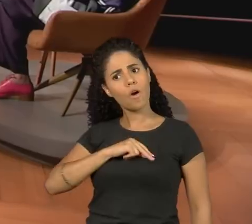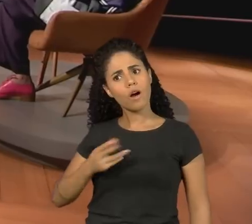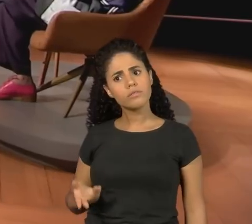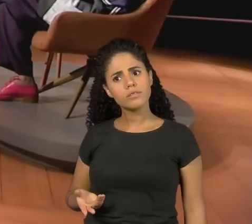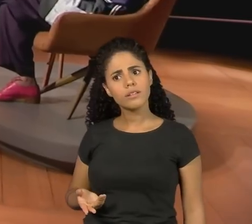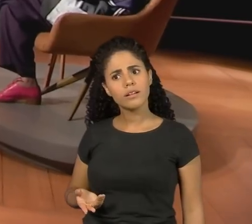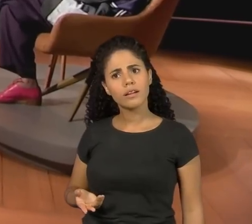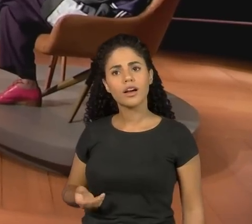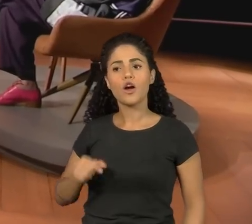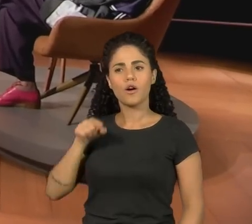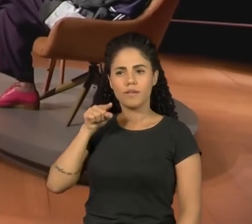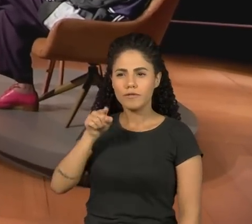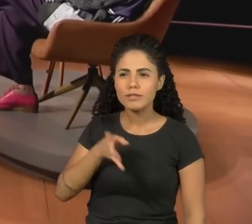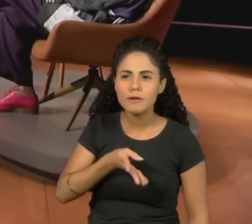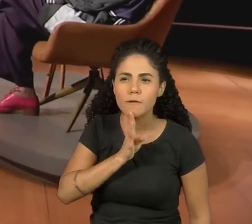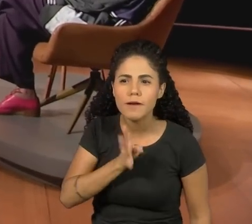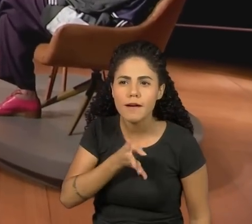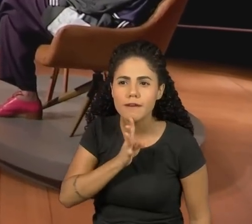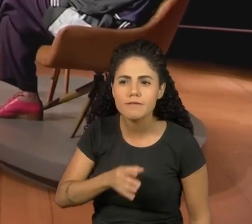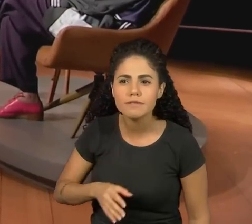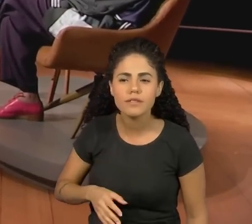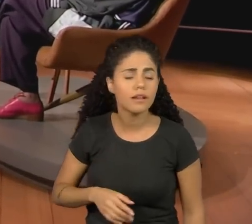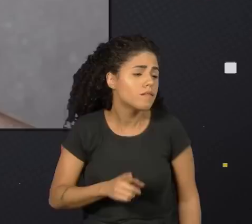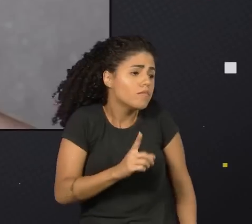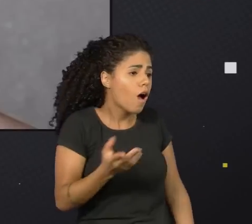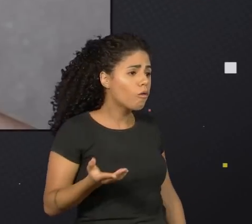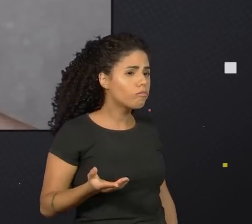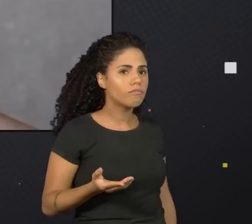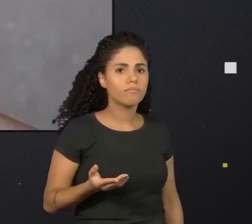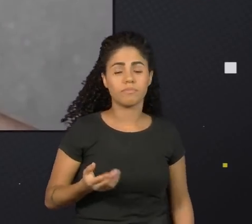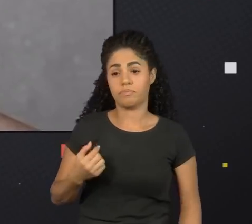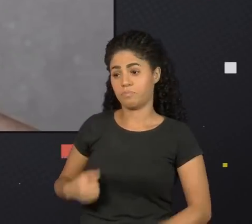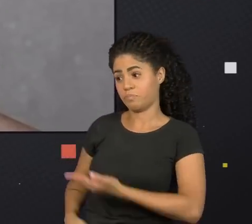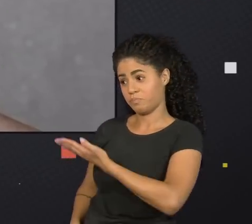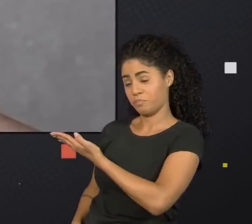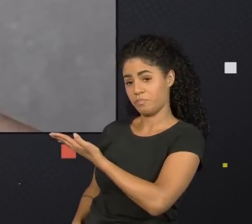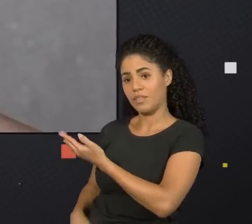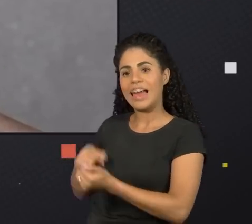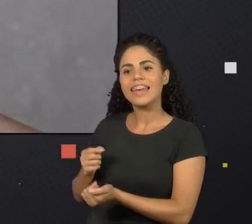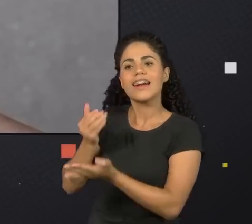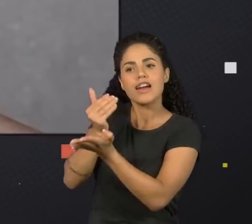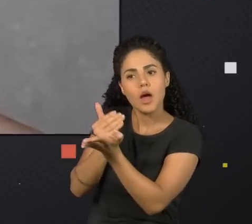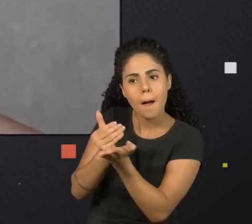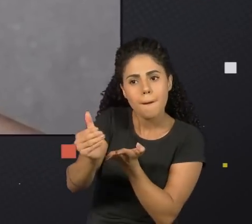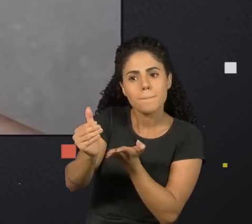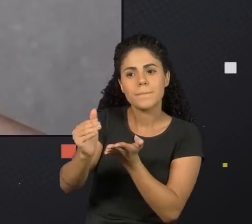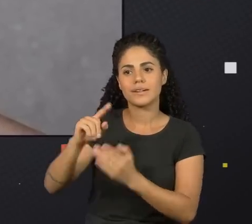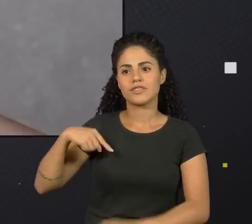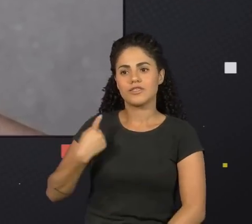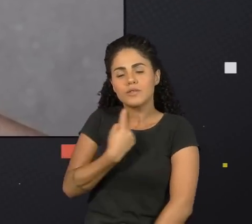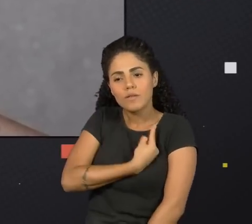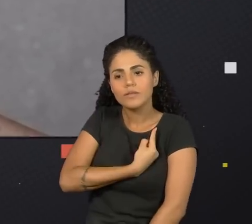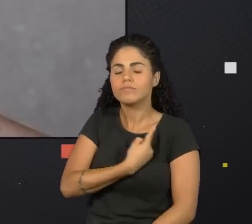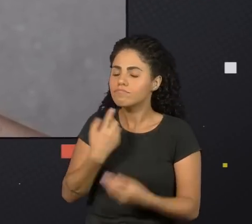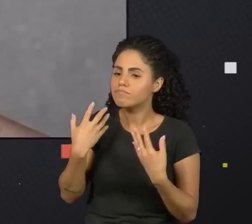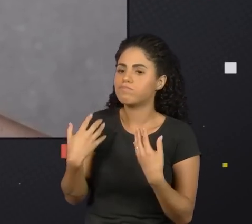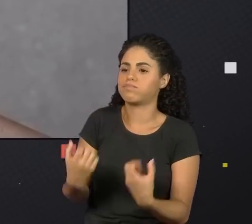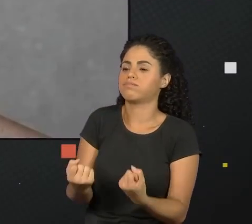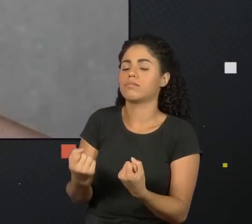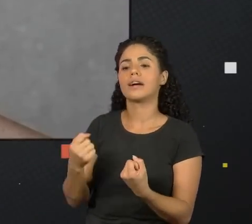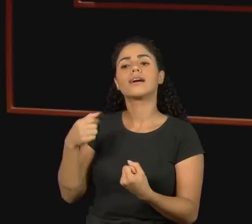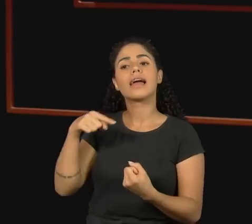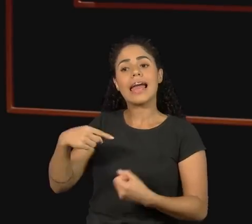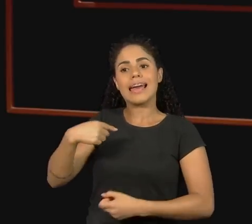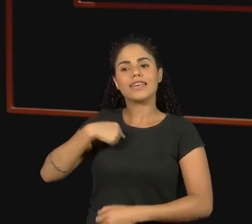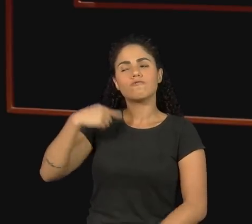Você conhece os dois? Não. E aí, a partir disso, vamos fazer e tal,